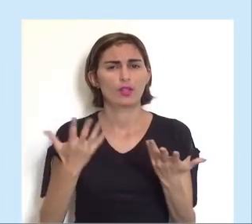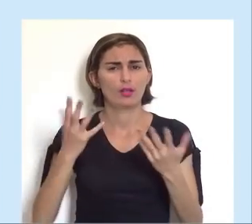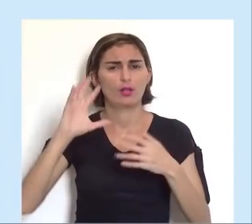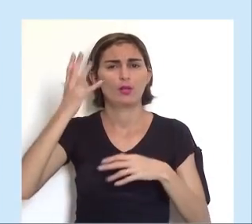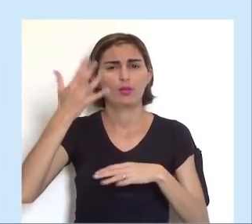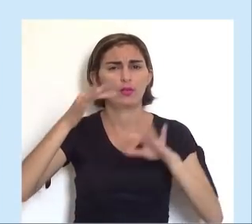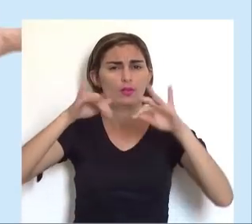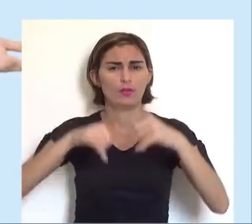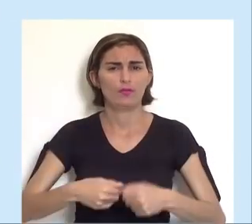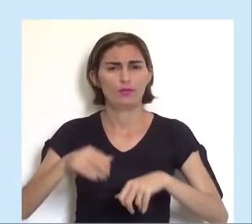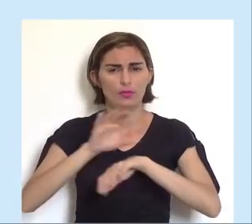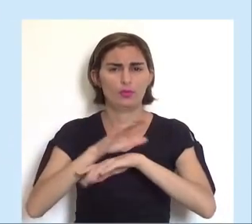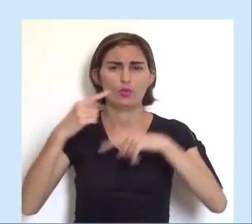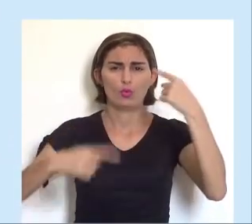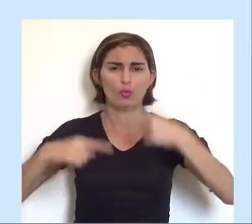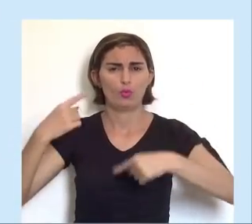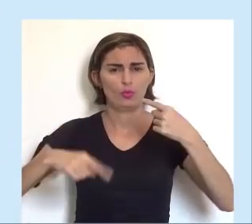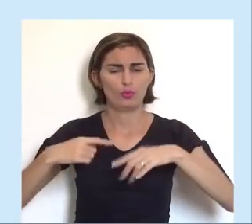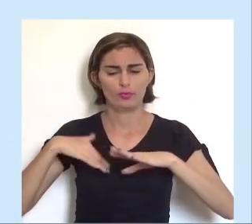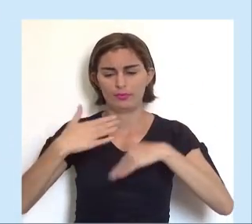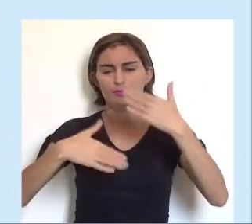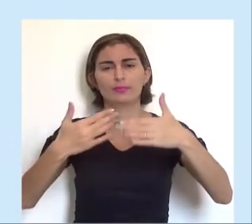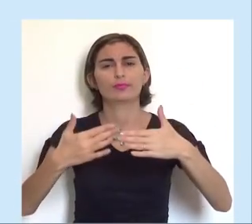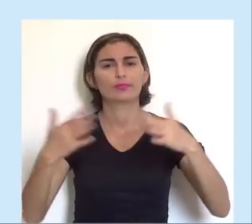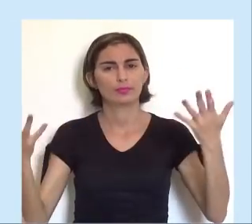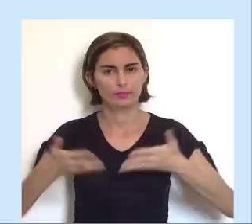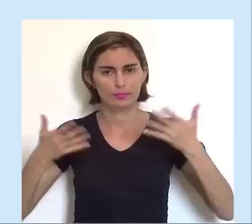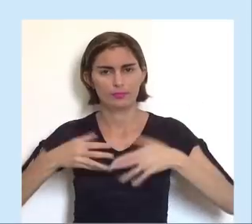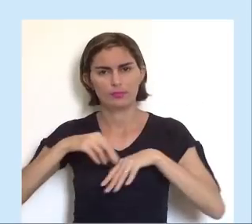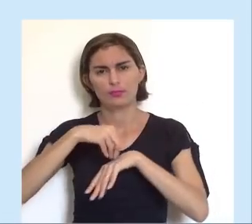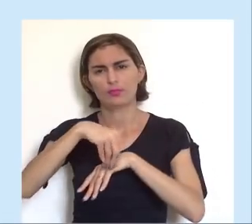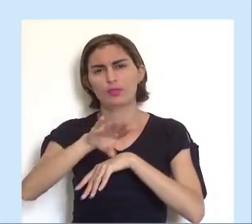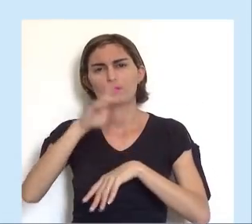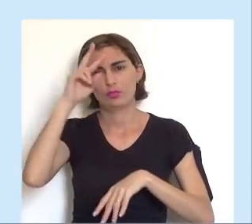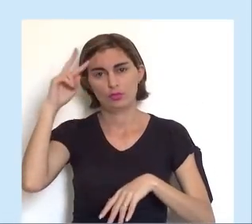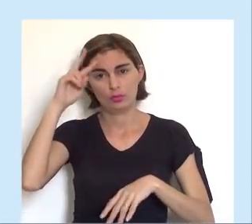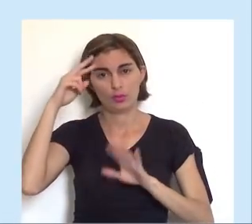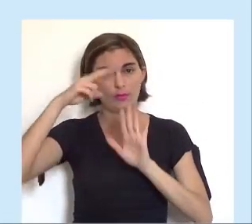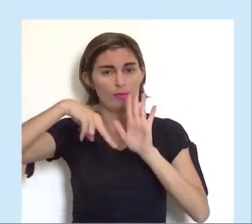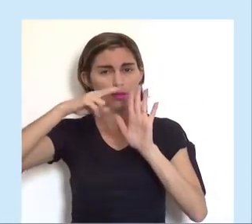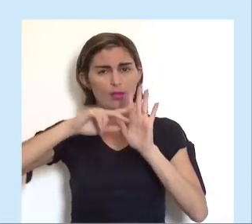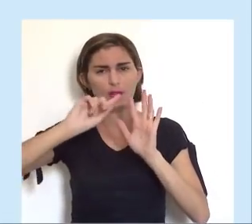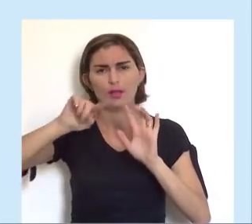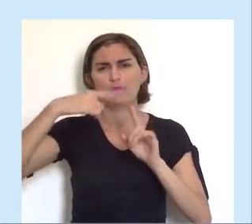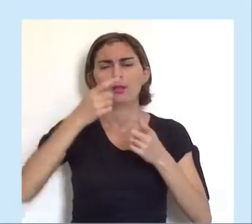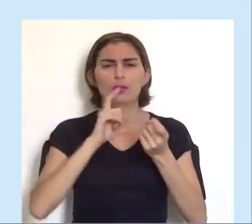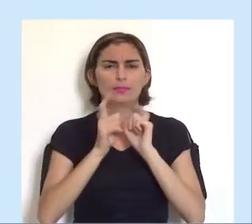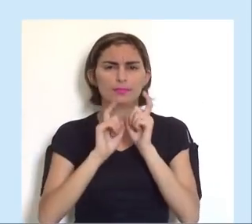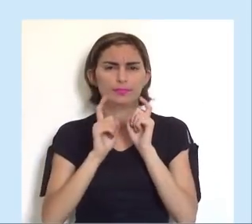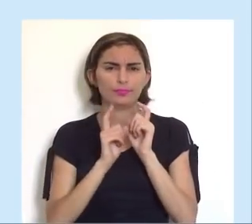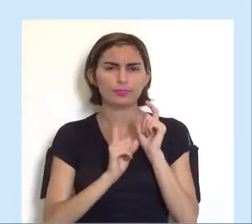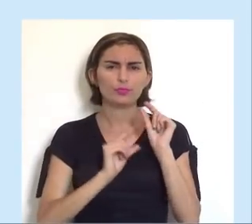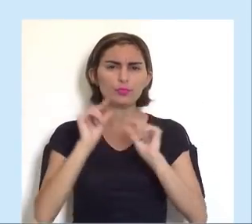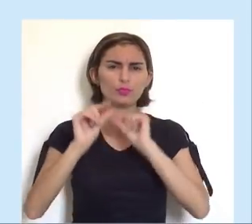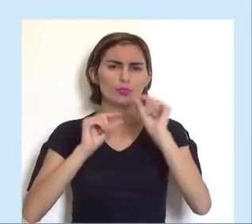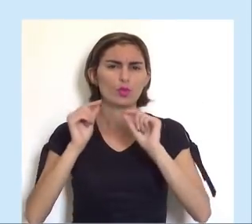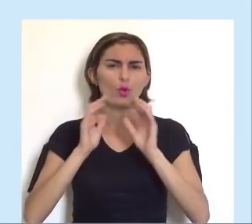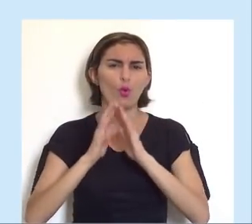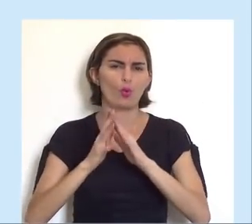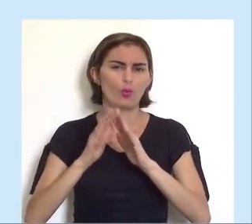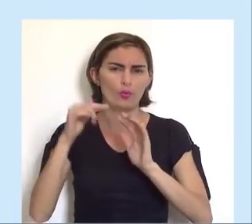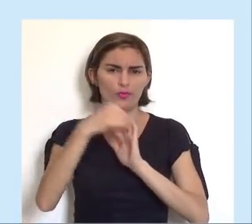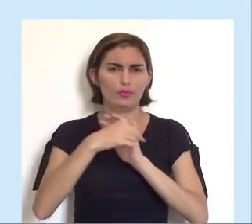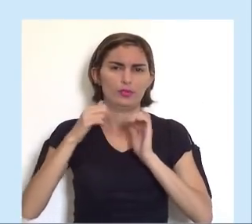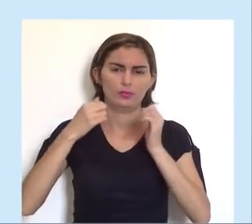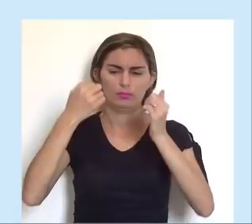fim também do conflito gerador do enredo. Agora eu trouxe uma história. A gente vai ler e depois vai discutir um pouquinho sobre o conflito gerador do